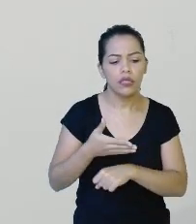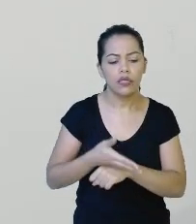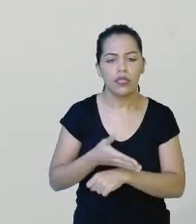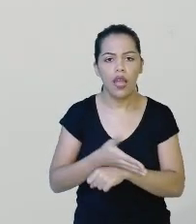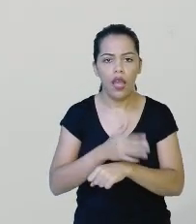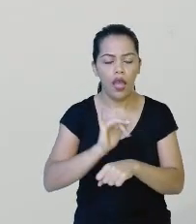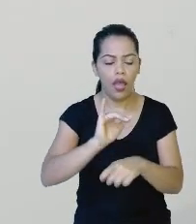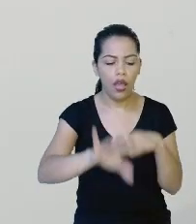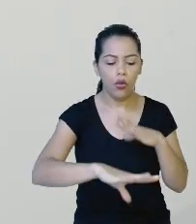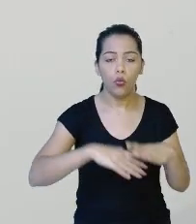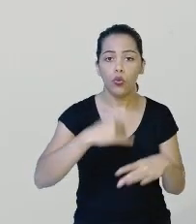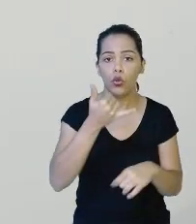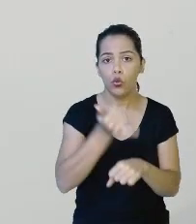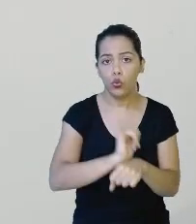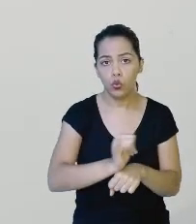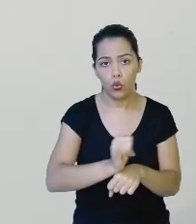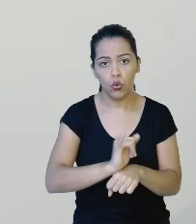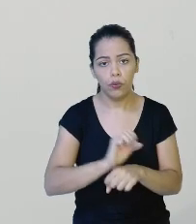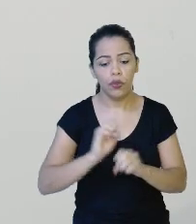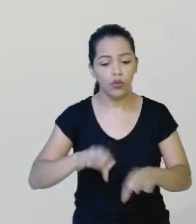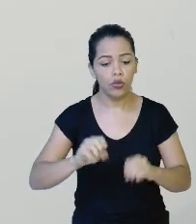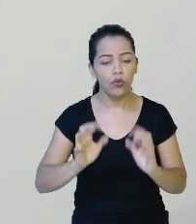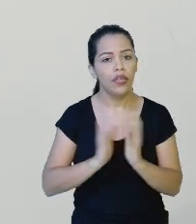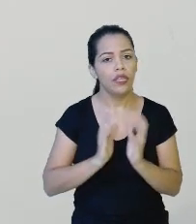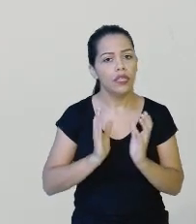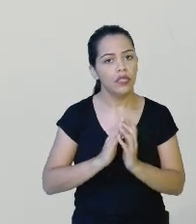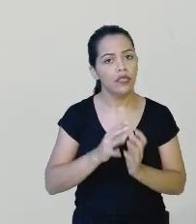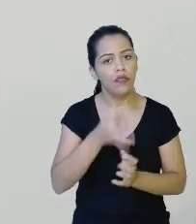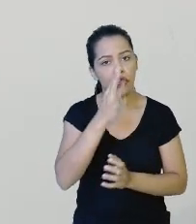Recife no YouTube e rever a aula se